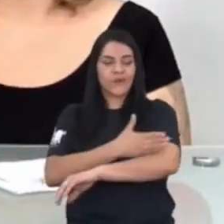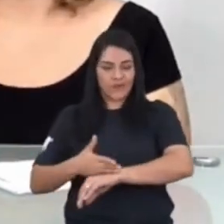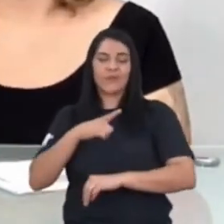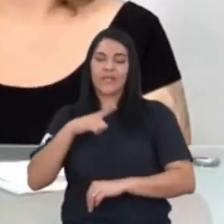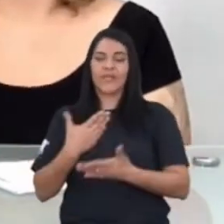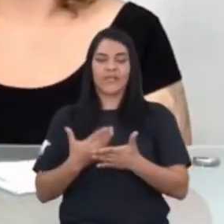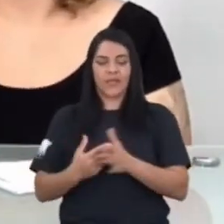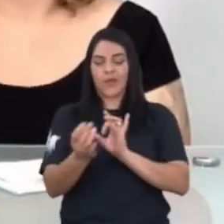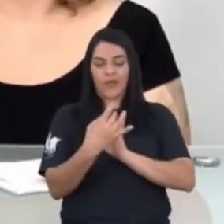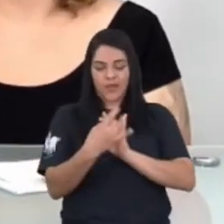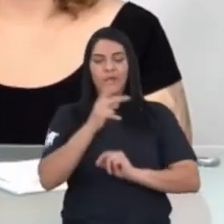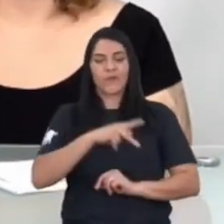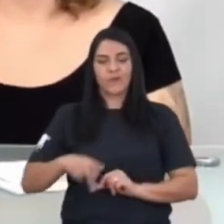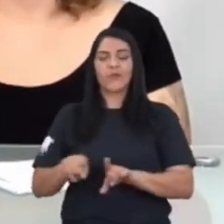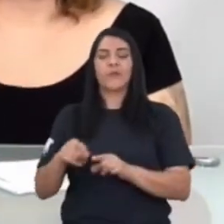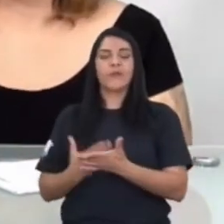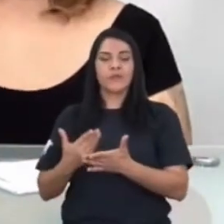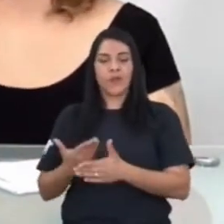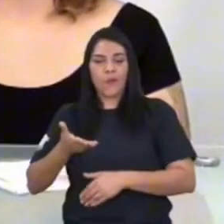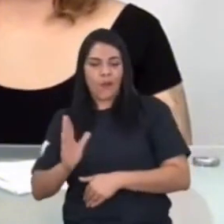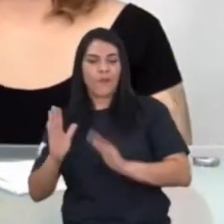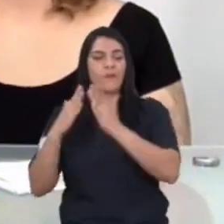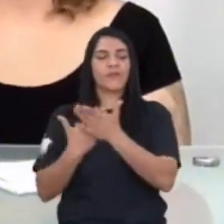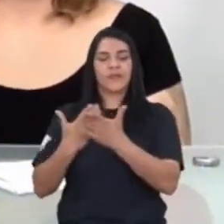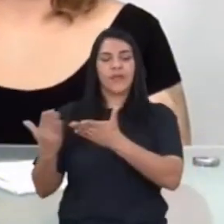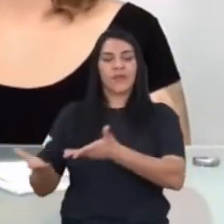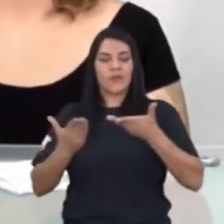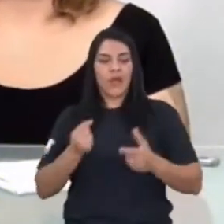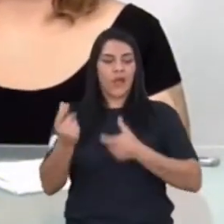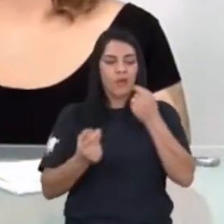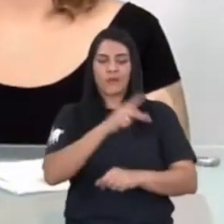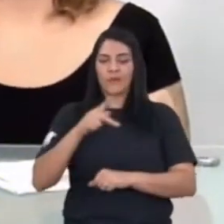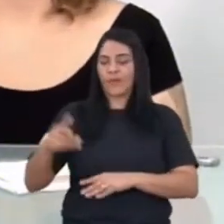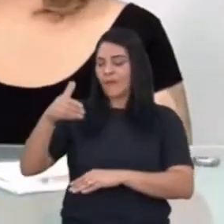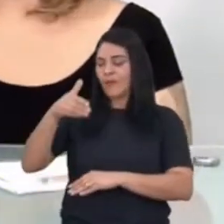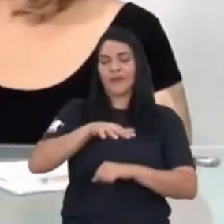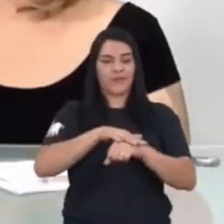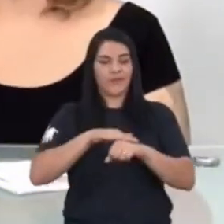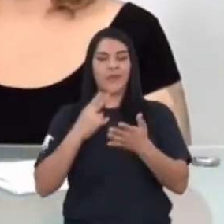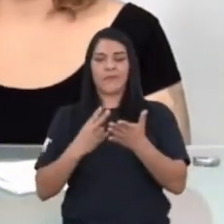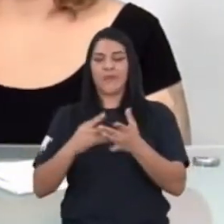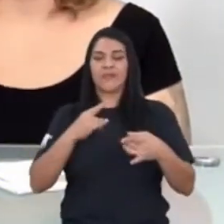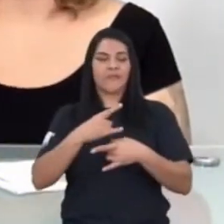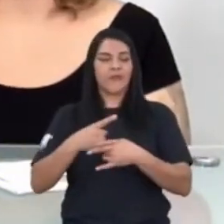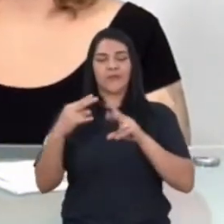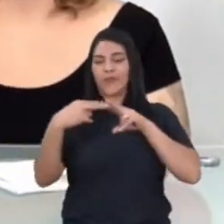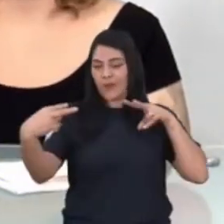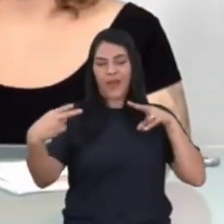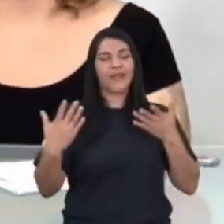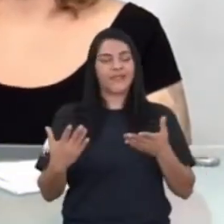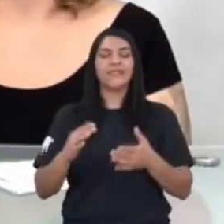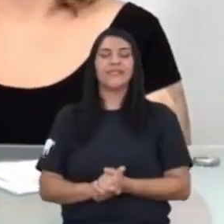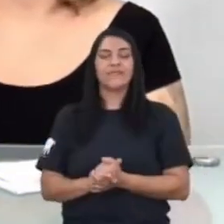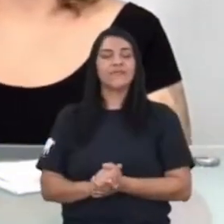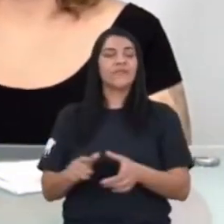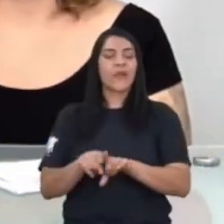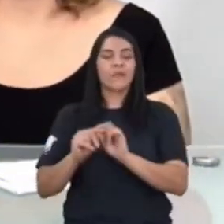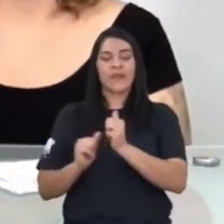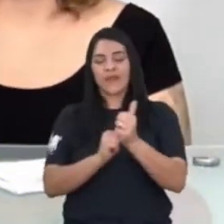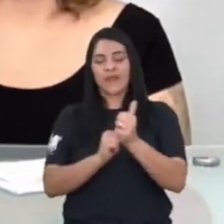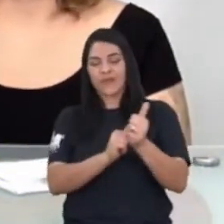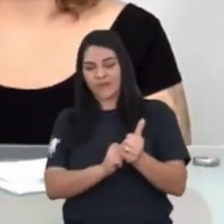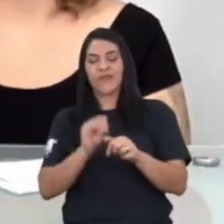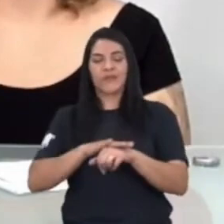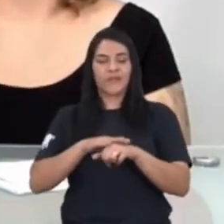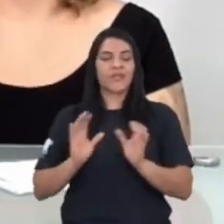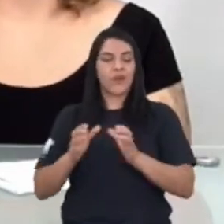feedback dos professores e estudantes, então vamos para as escolas convidar alguns professores para participar de alguma conversa, mesmo que seja online. Eu acho que também está previsto aqui no nosso escopo de acompanhamento, fazendo